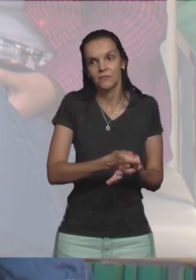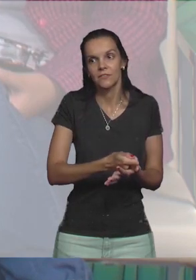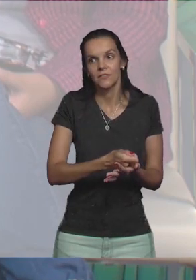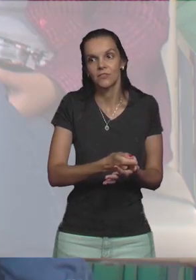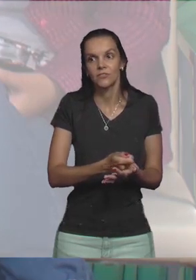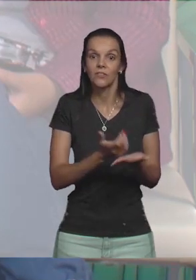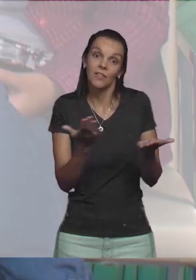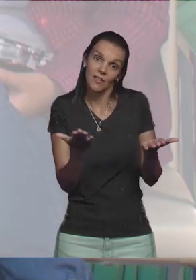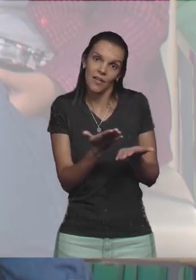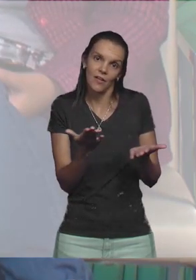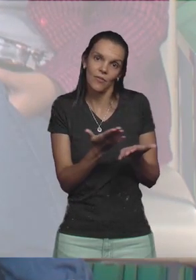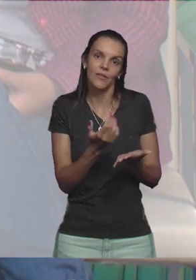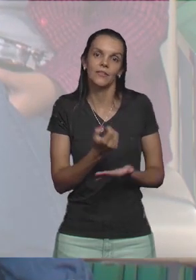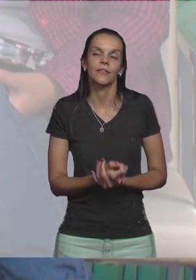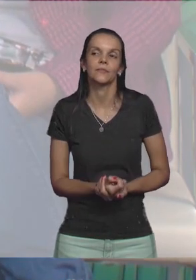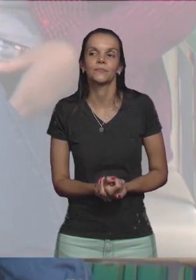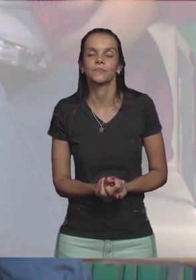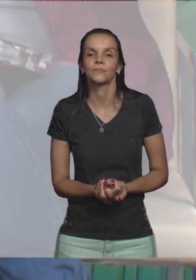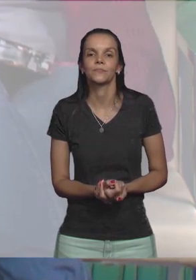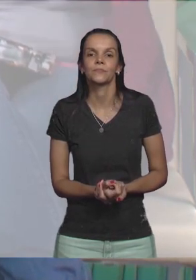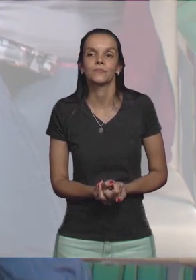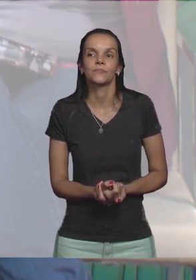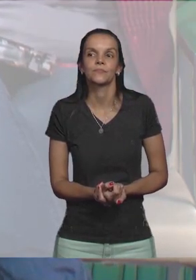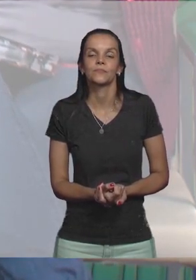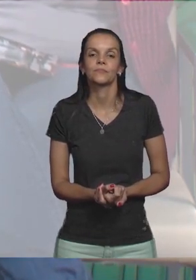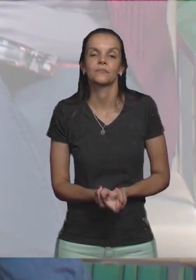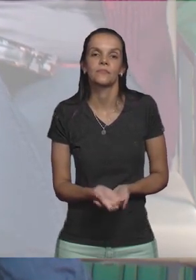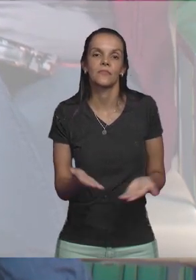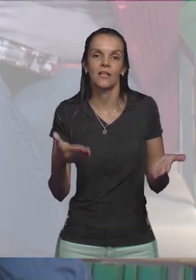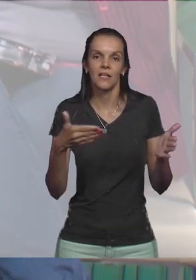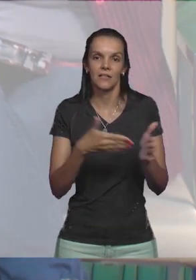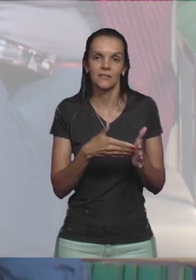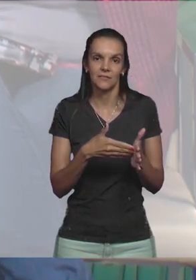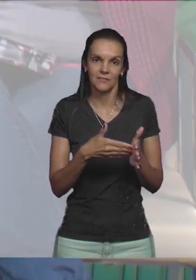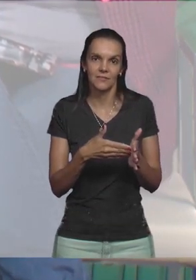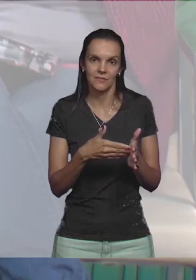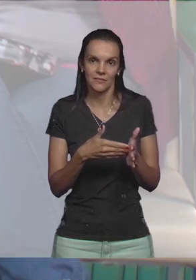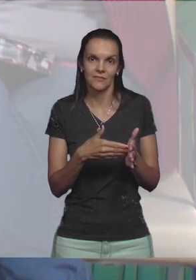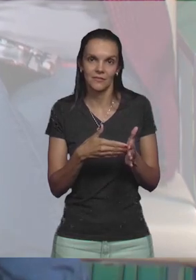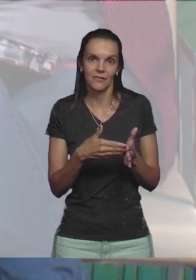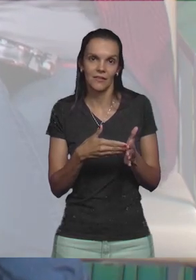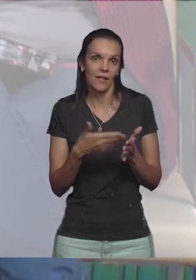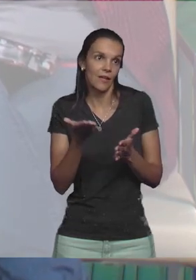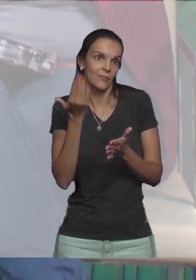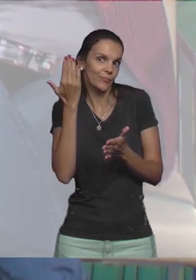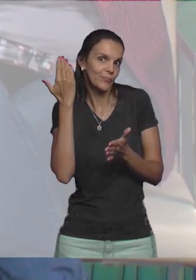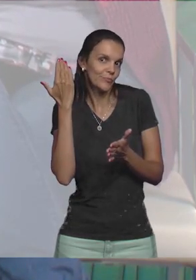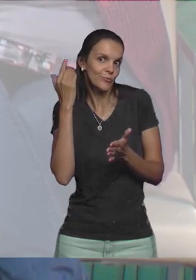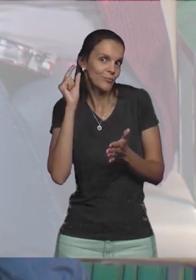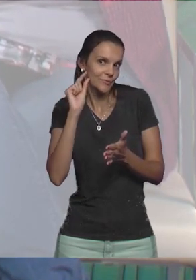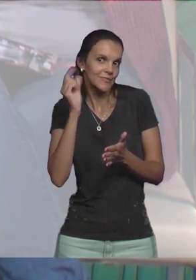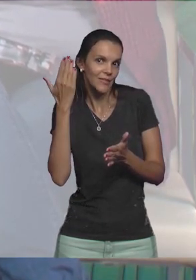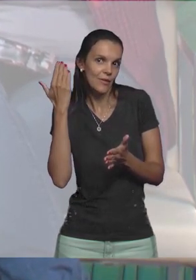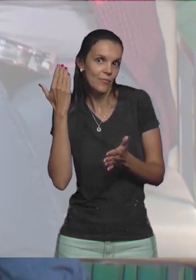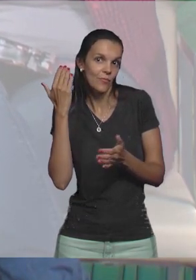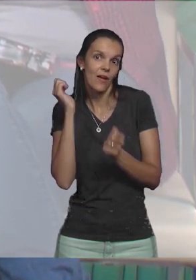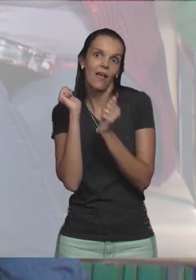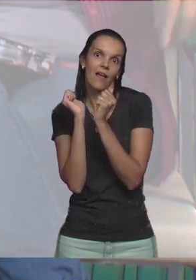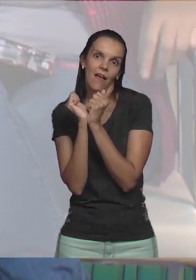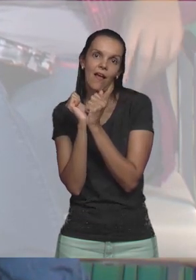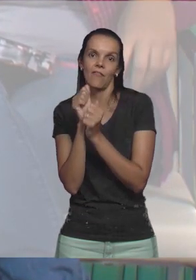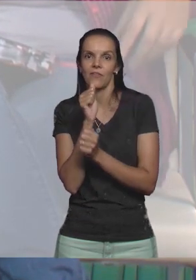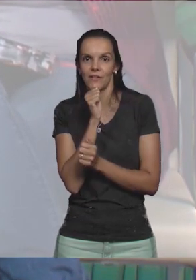autoafirmada, ela é muito recente. Até pouquinho tempo ali atrás, e eu vou dizer ali atrás, bem ali atrás, a gente era